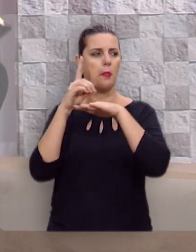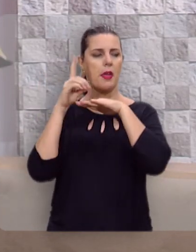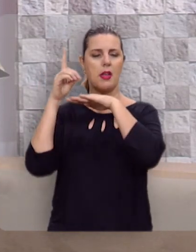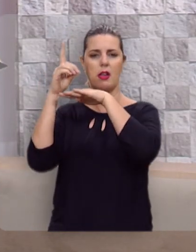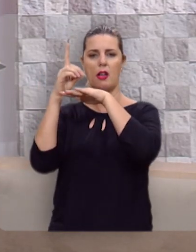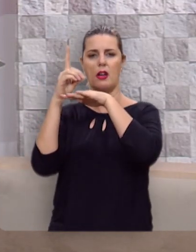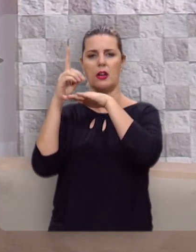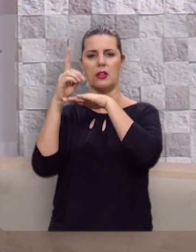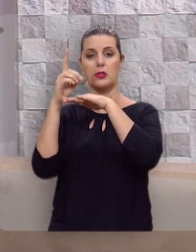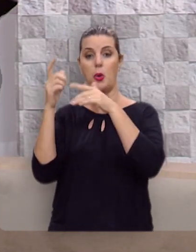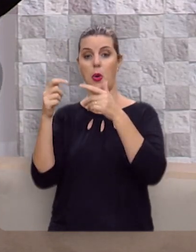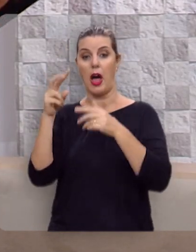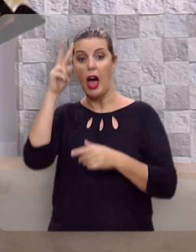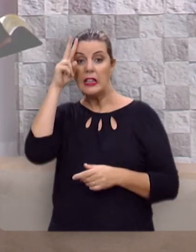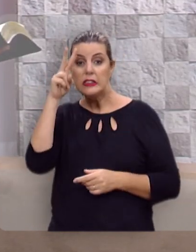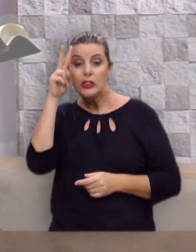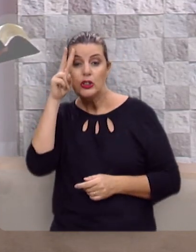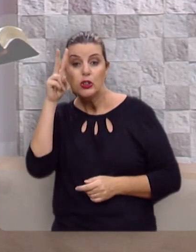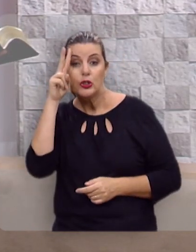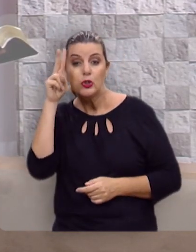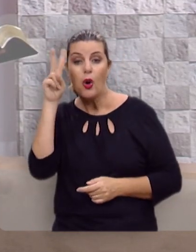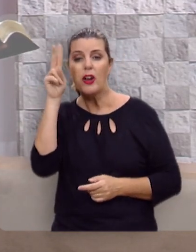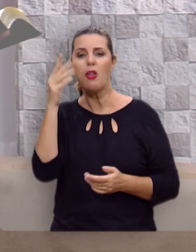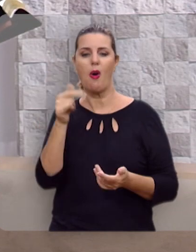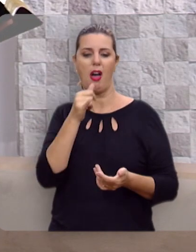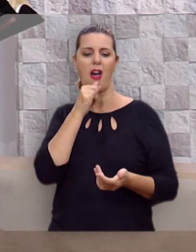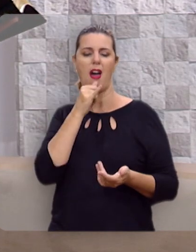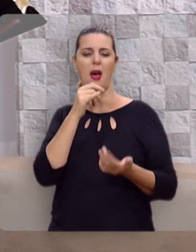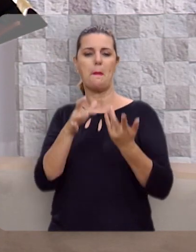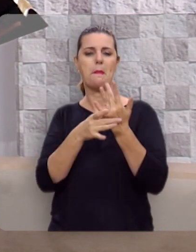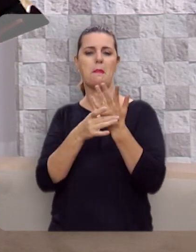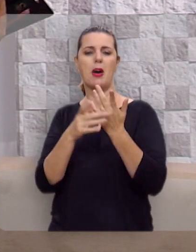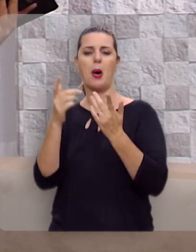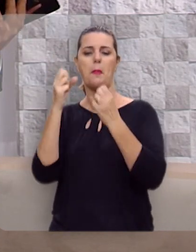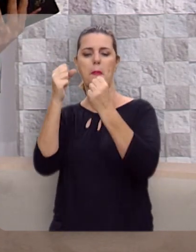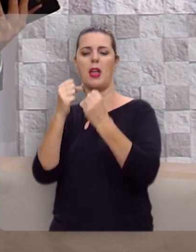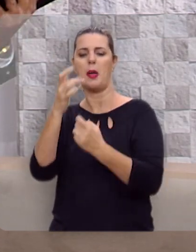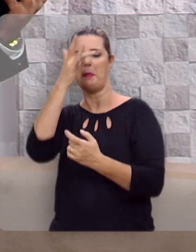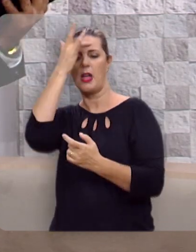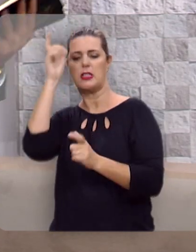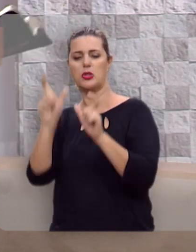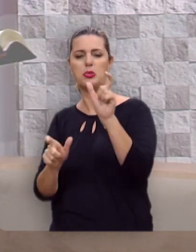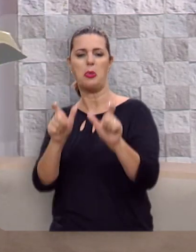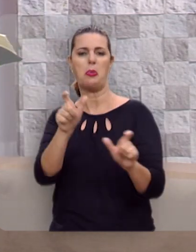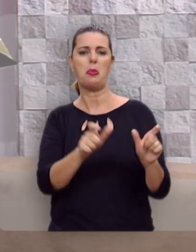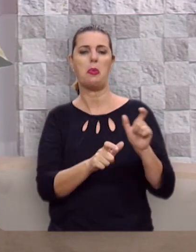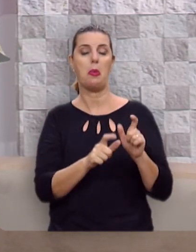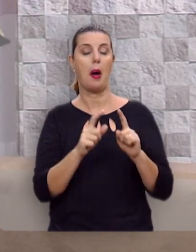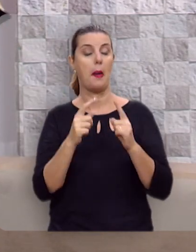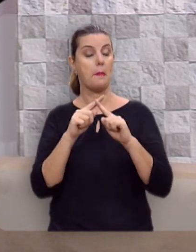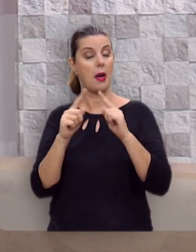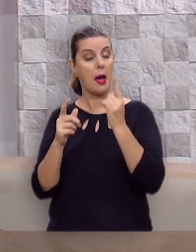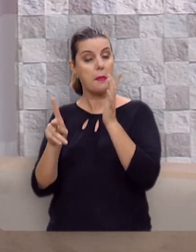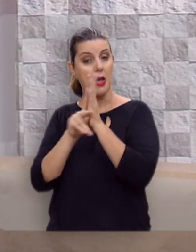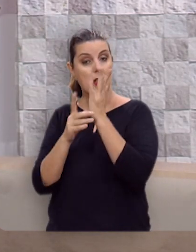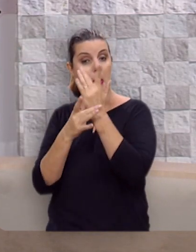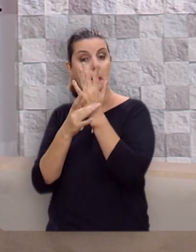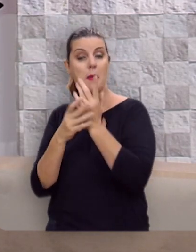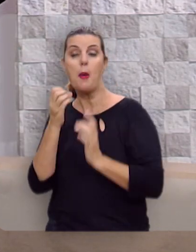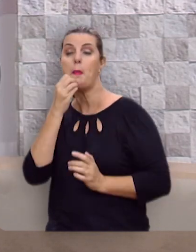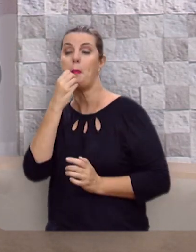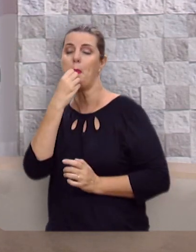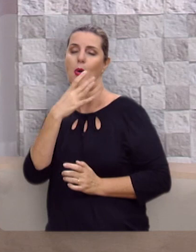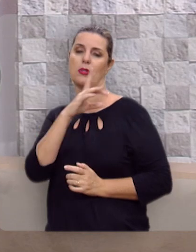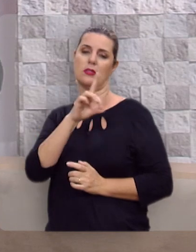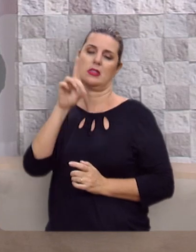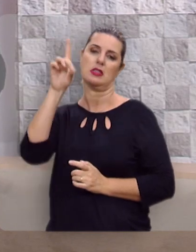é soberano. As rédeas da história não estão nas mãos dos poderosos deste mundo, mas nas